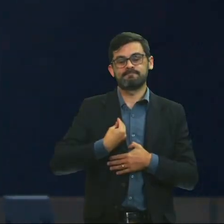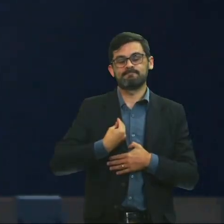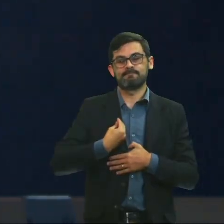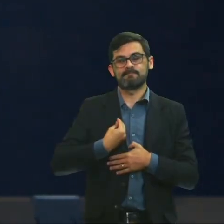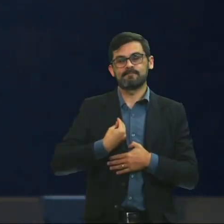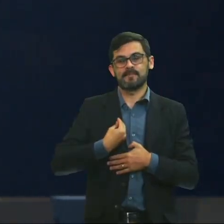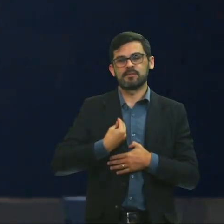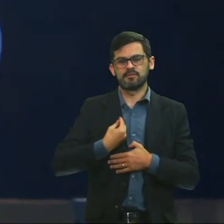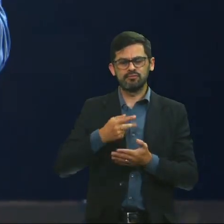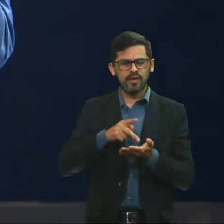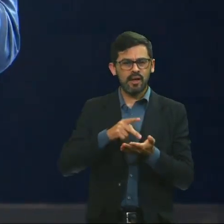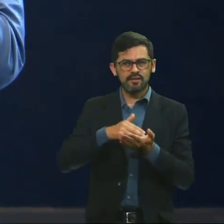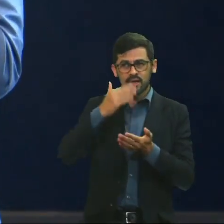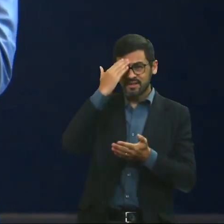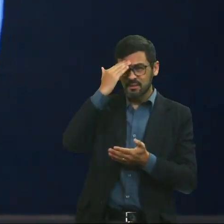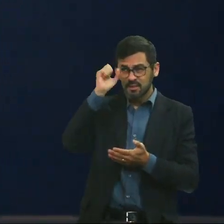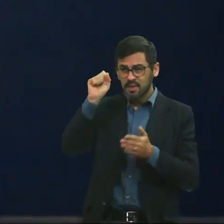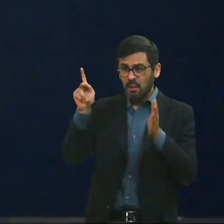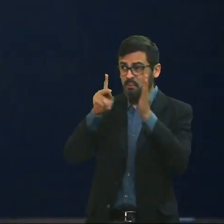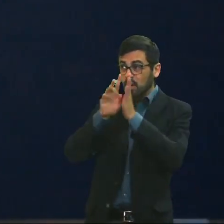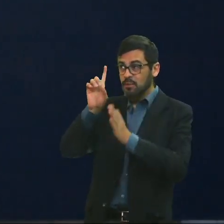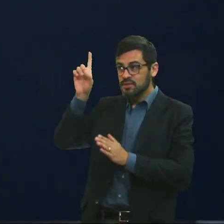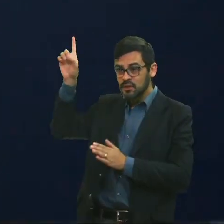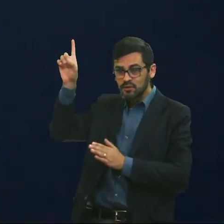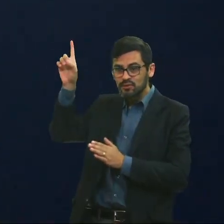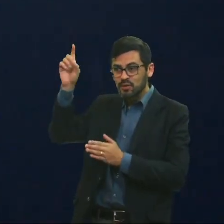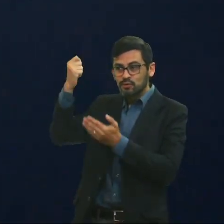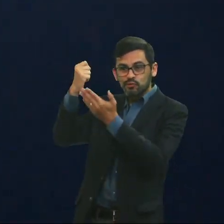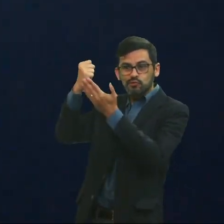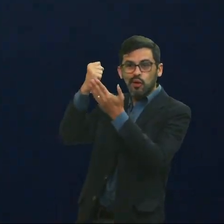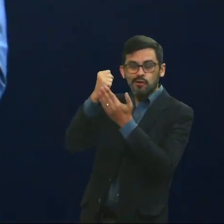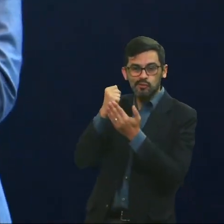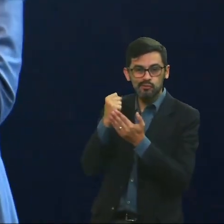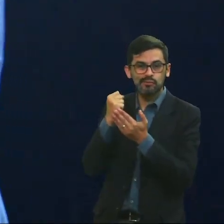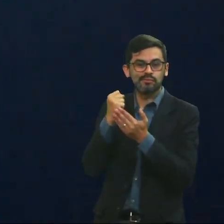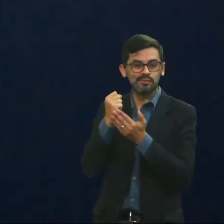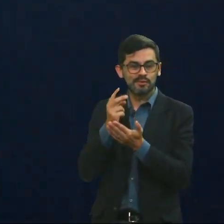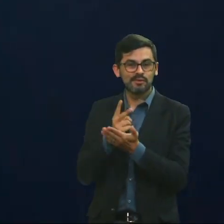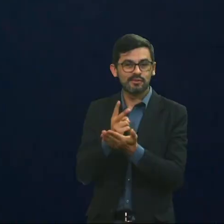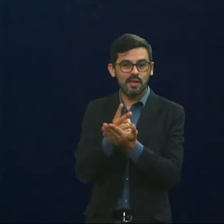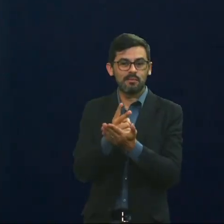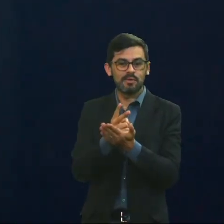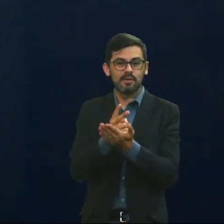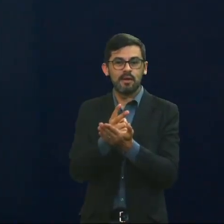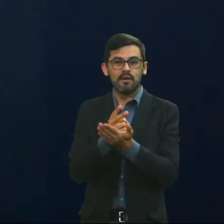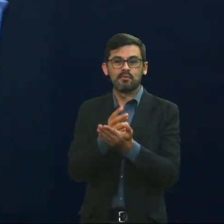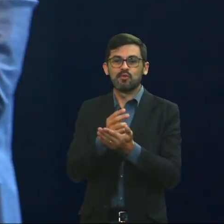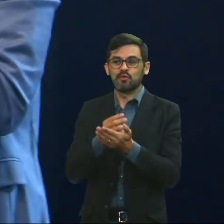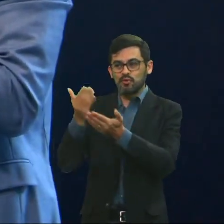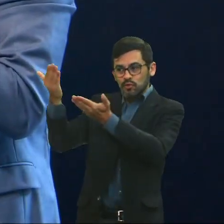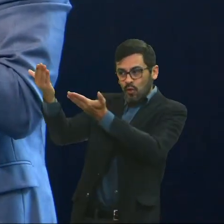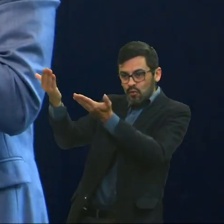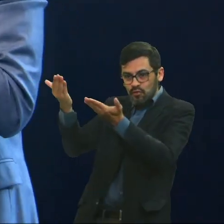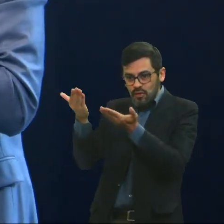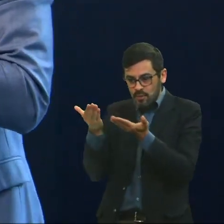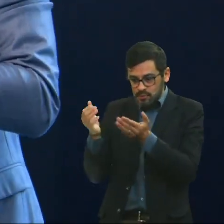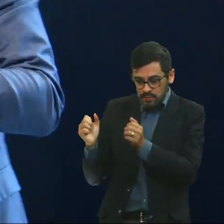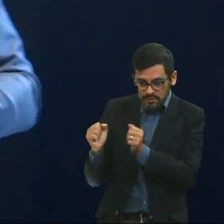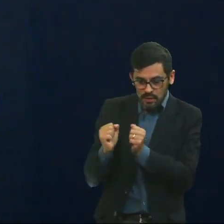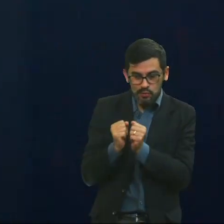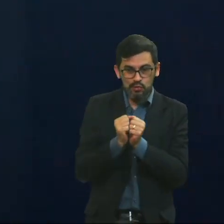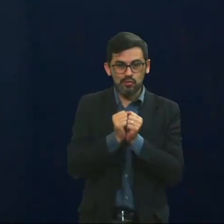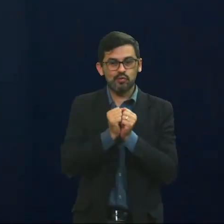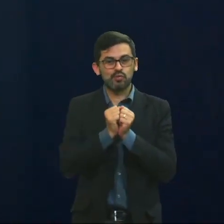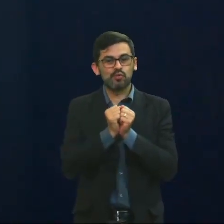a própria sabedoria de Deus trabalha em nosso favor. Quando colocamos, chamamos ela para dançar, e